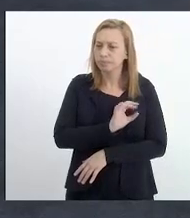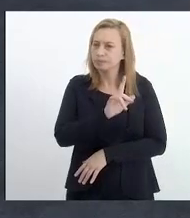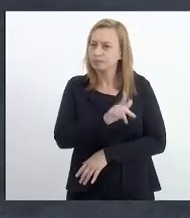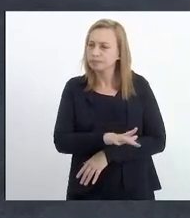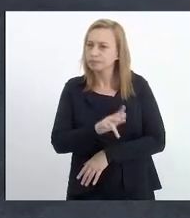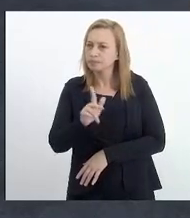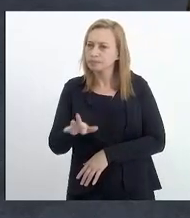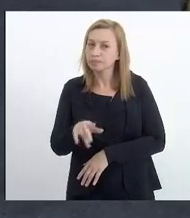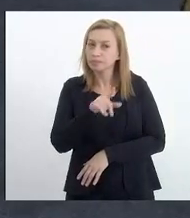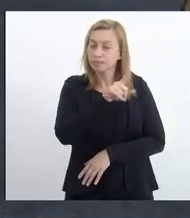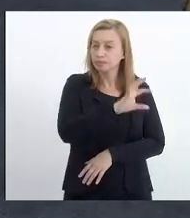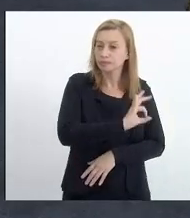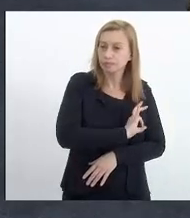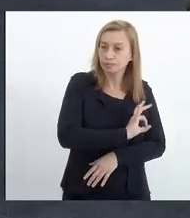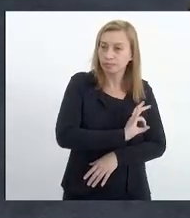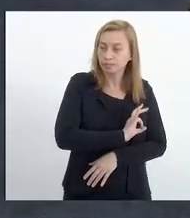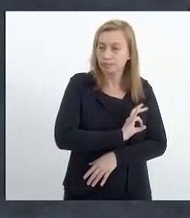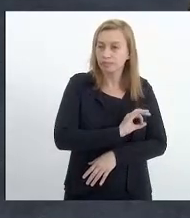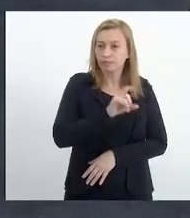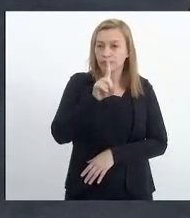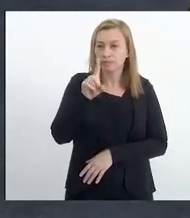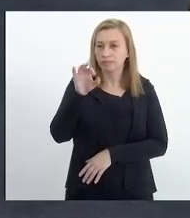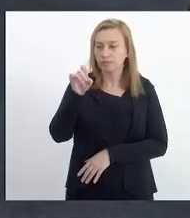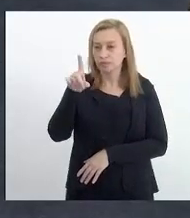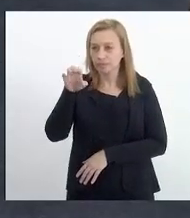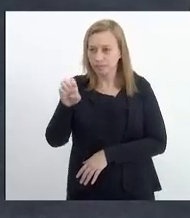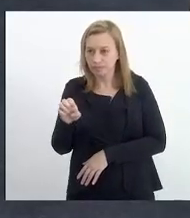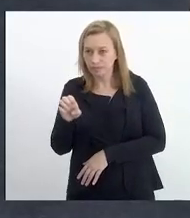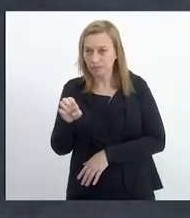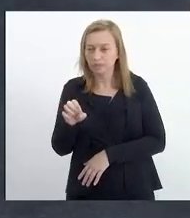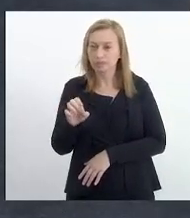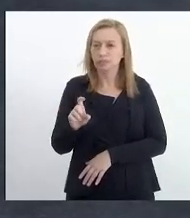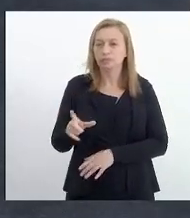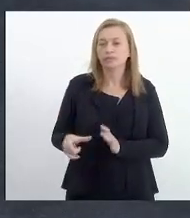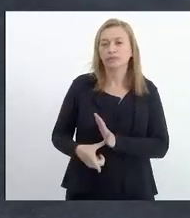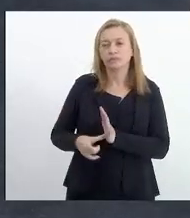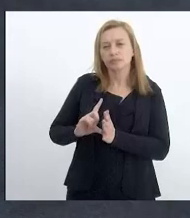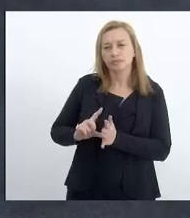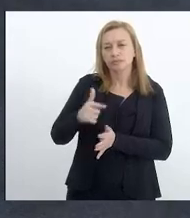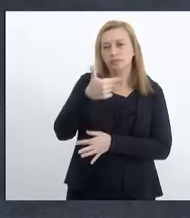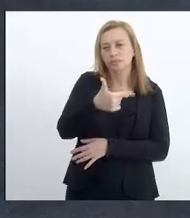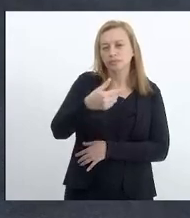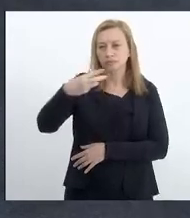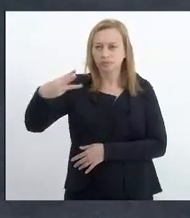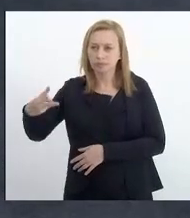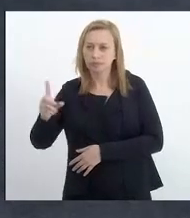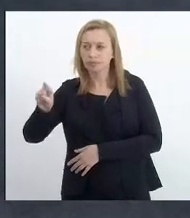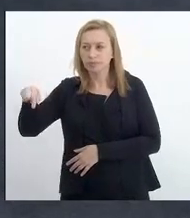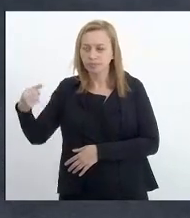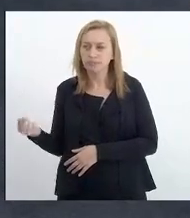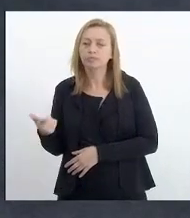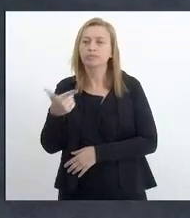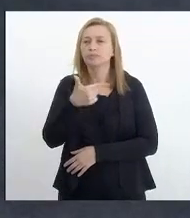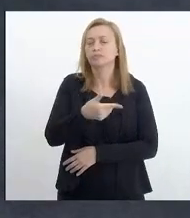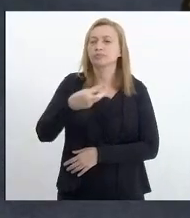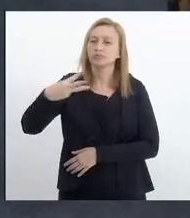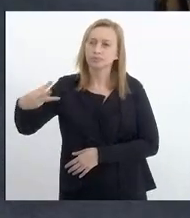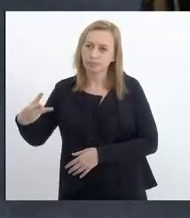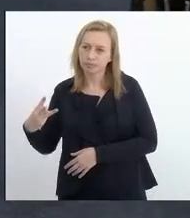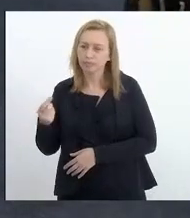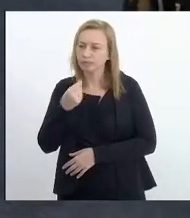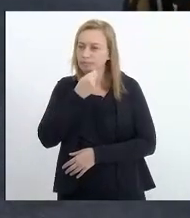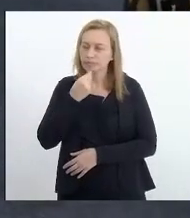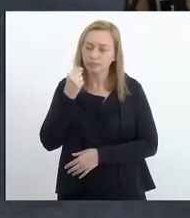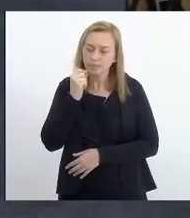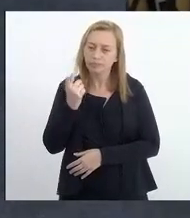diferenciando aqueles policiais, aqueles degasianos, aqueles seapianos de antes de 2013 para depois de 2013, setembro de